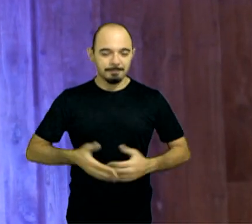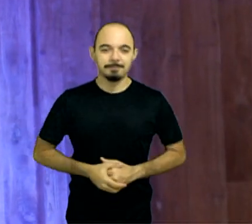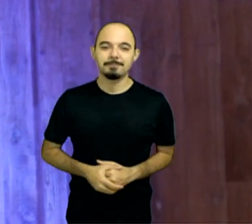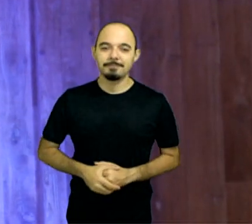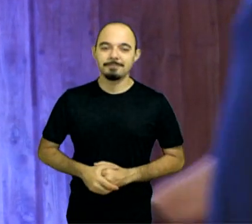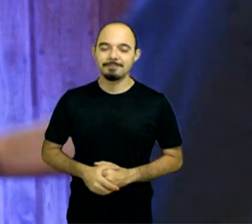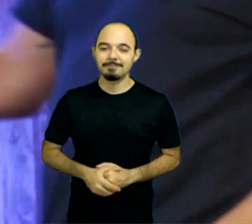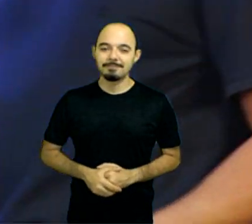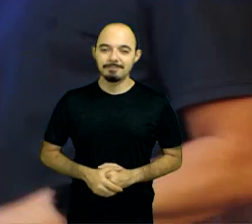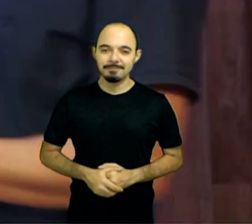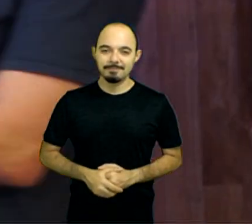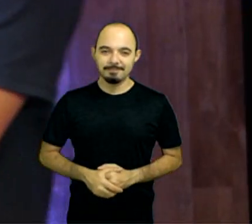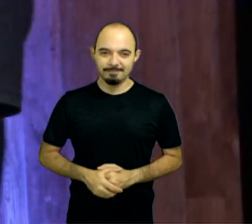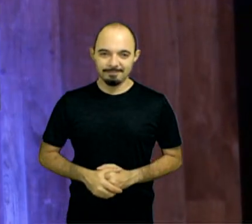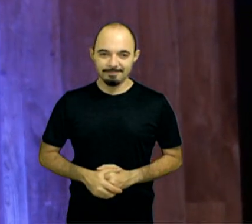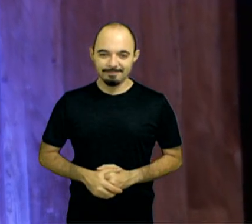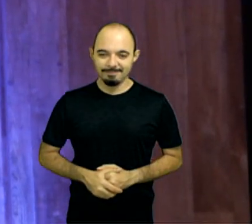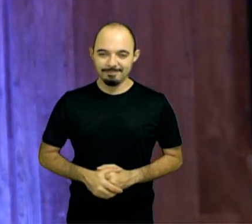Deus abençoe.